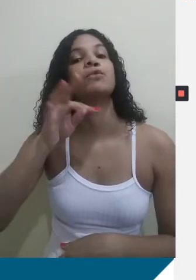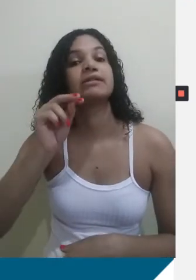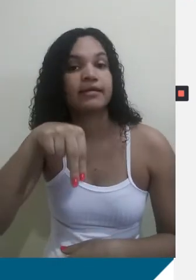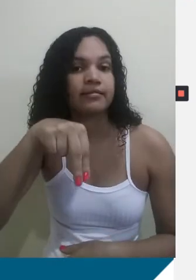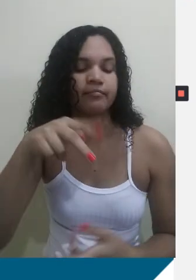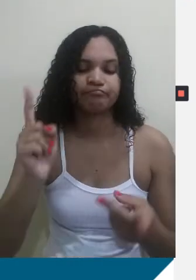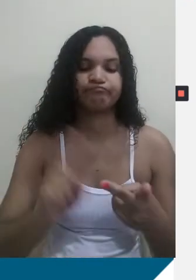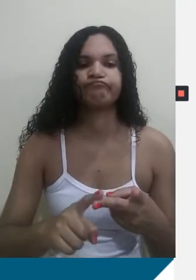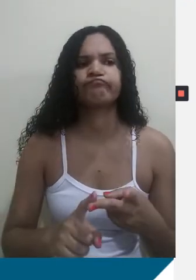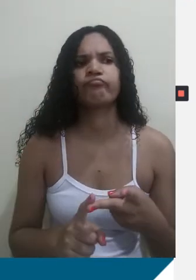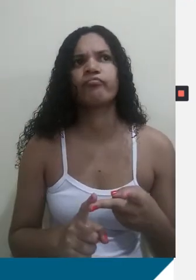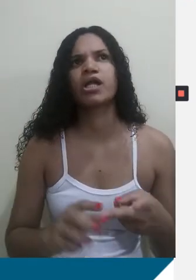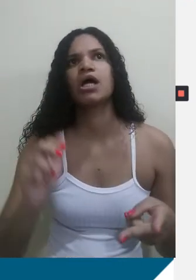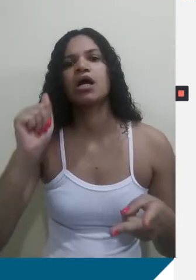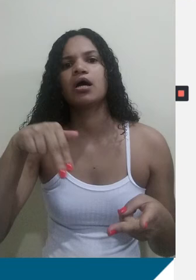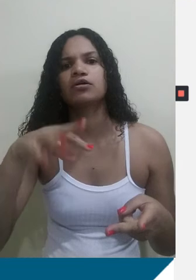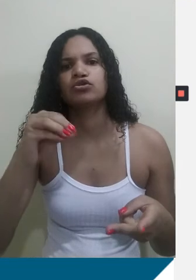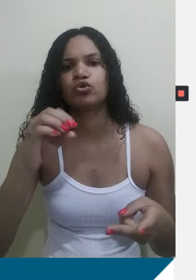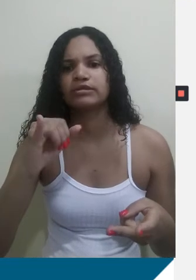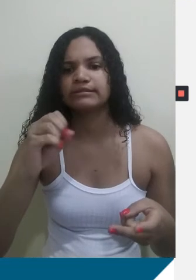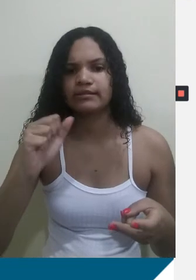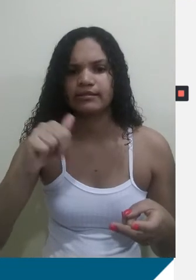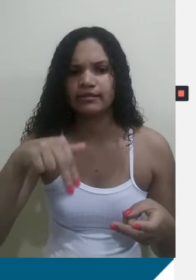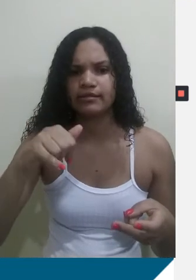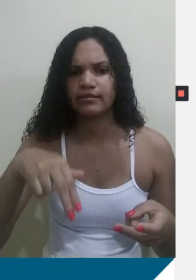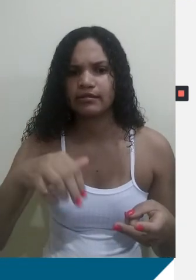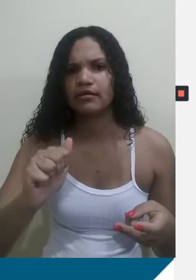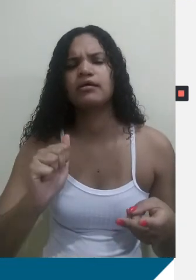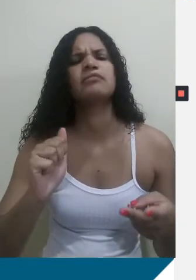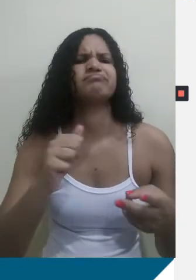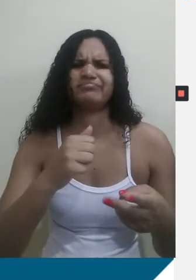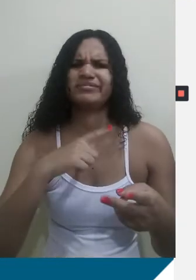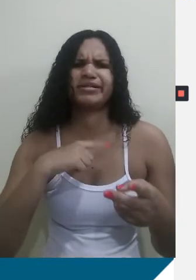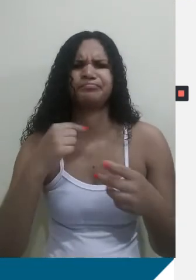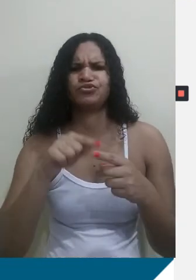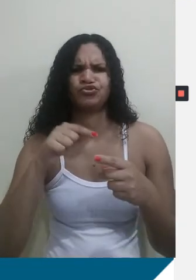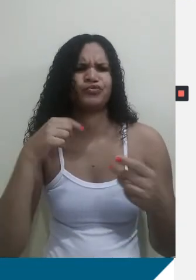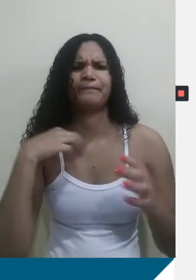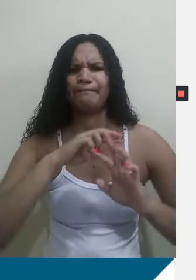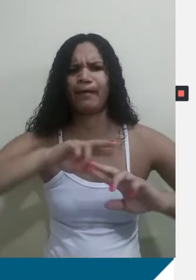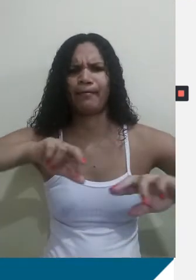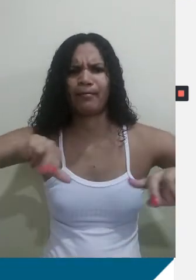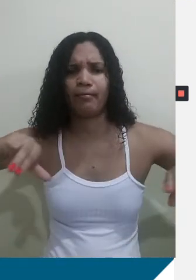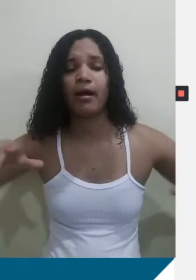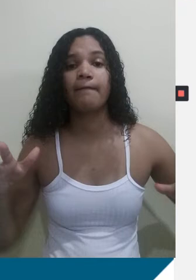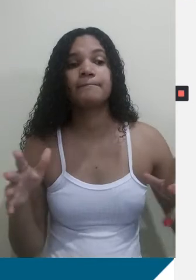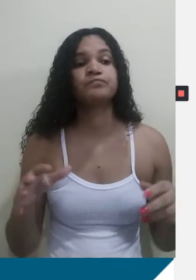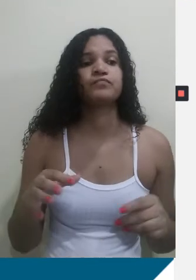Proteínas, possuem às vezes antocianinas, no caso aí as funções vão ser as mais diferentes, as mais